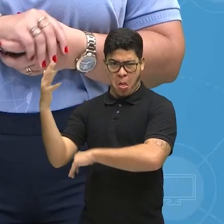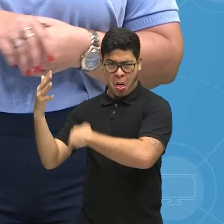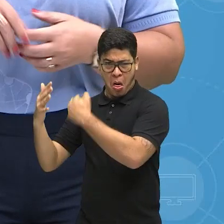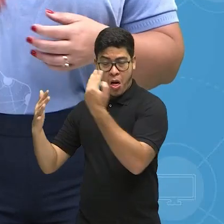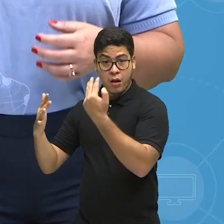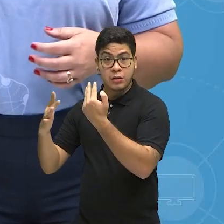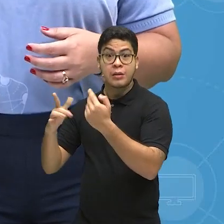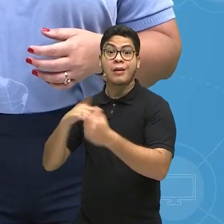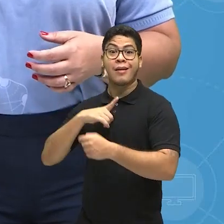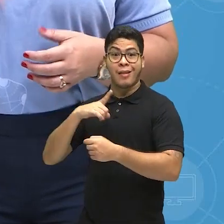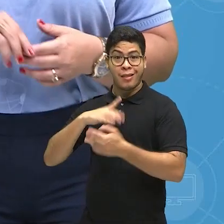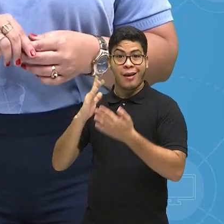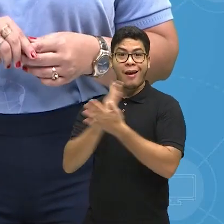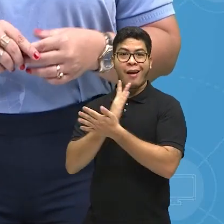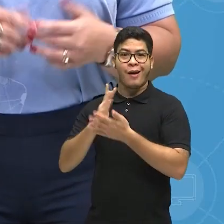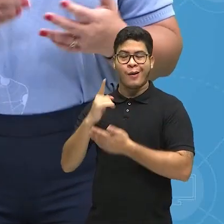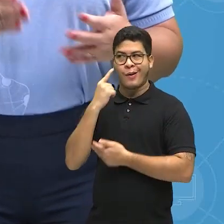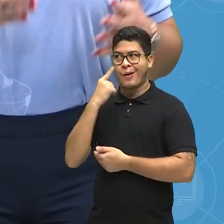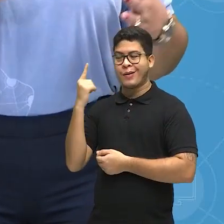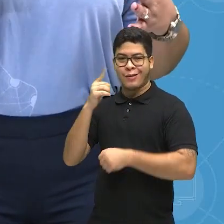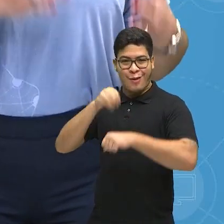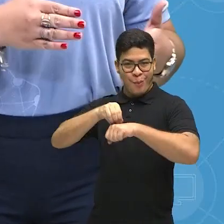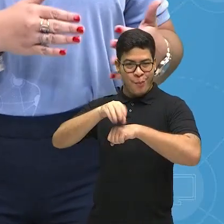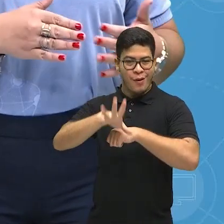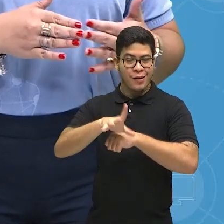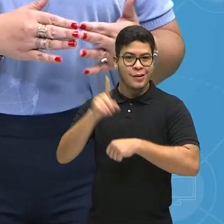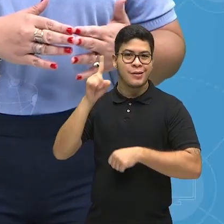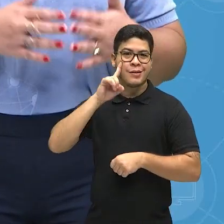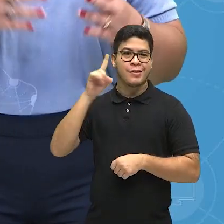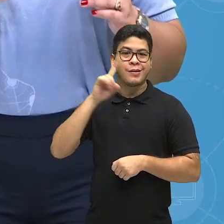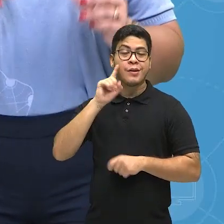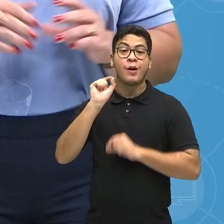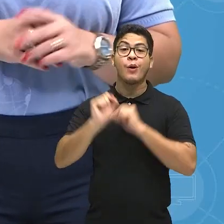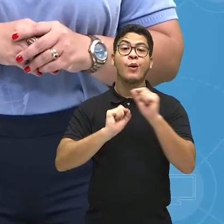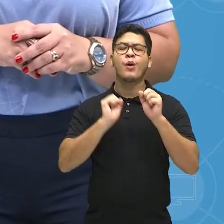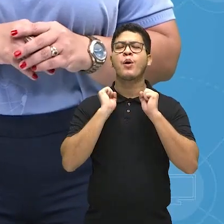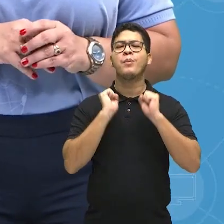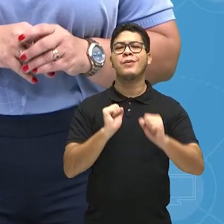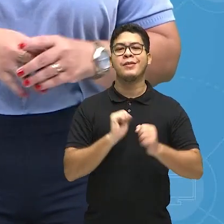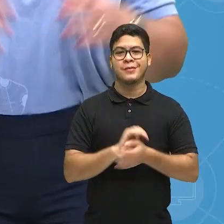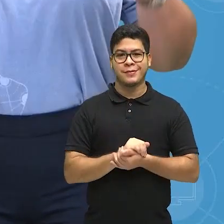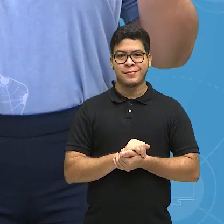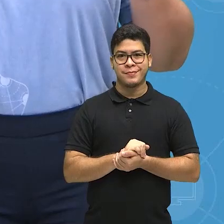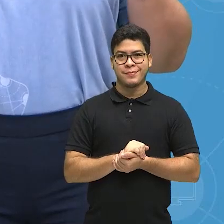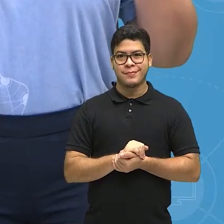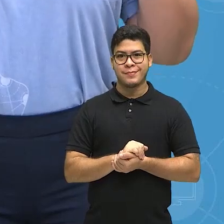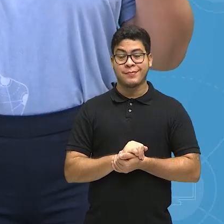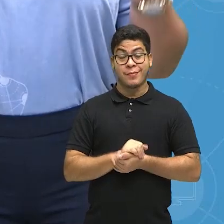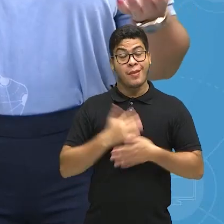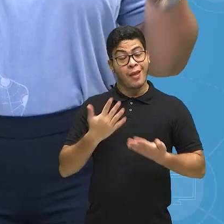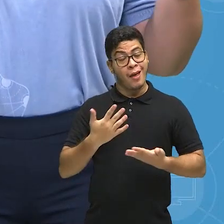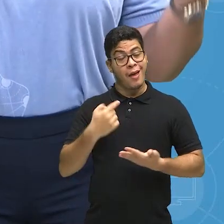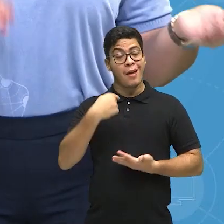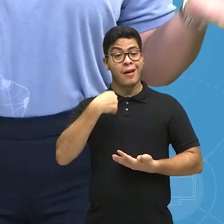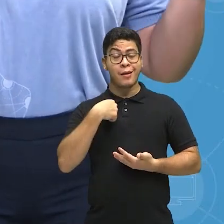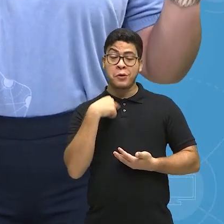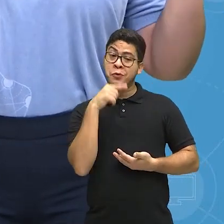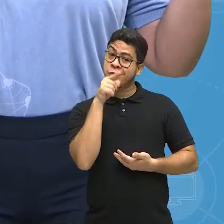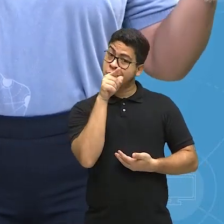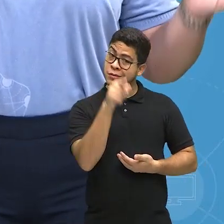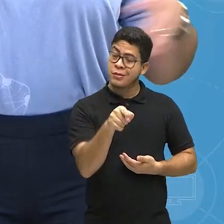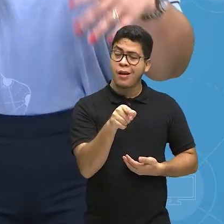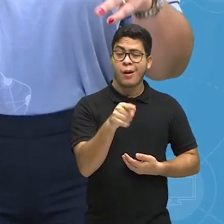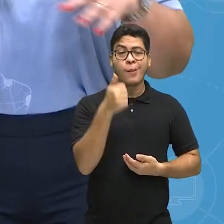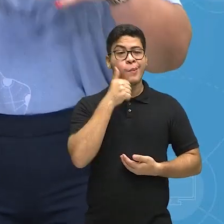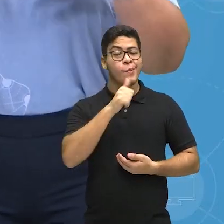dicas, né, do nosso dia a dia que nós podemos fazer para ajudar o meio ambiente. Eu, você, seu vizinho,